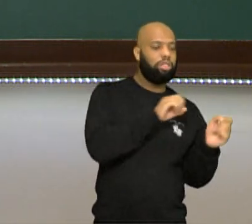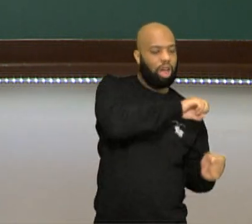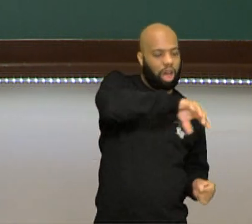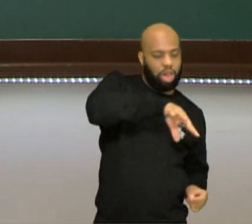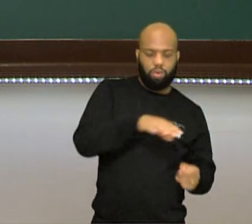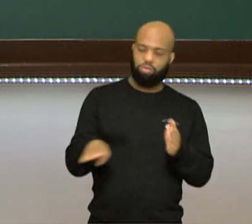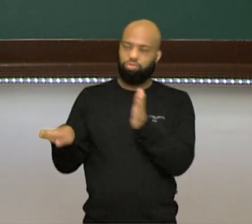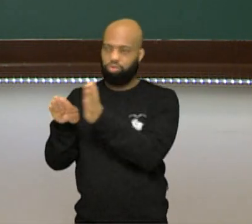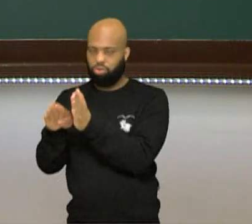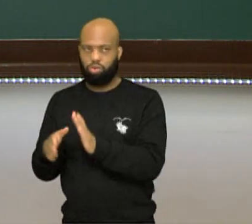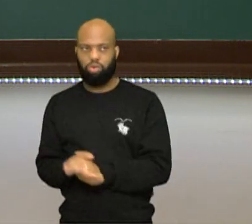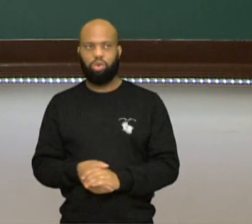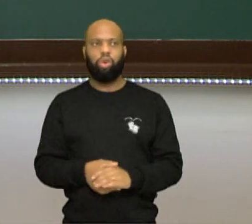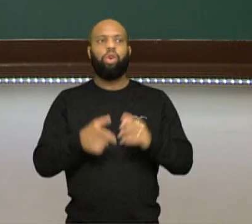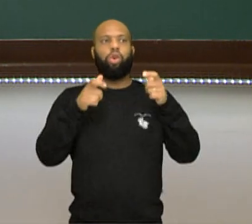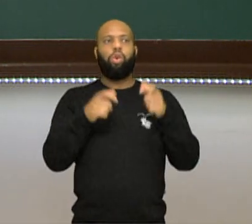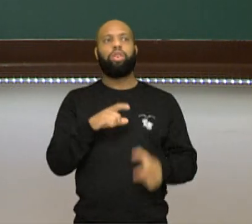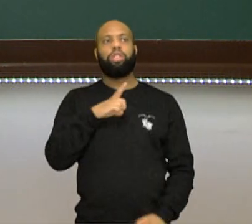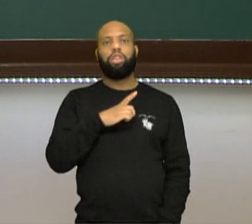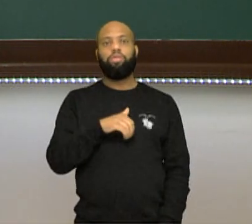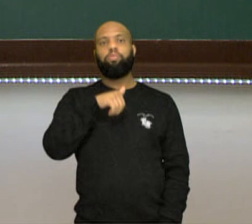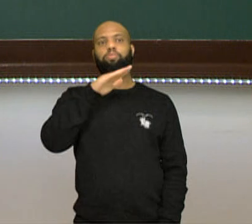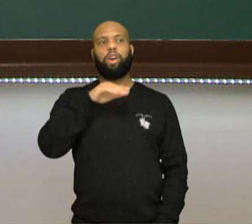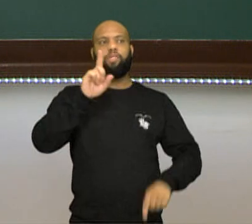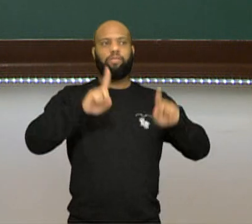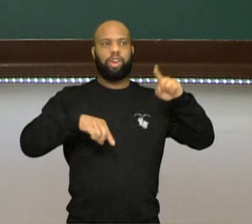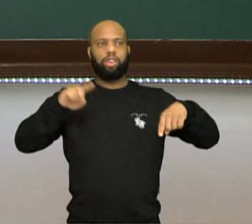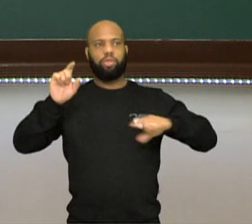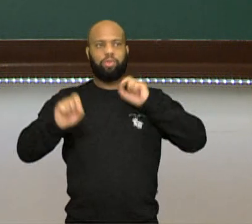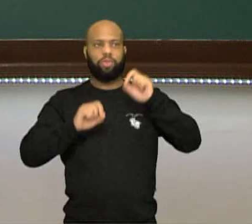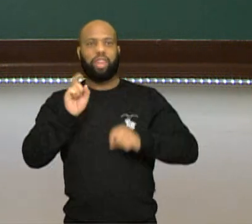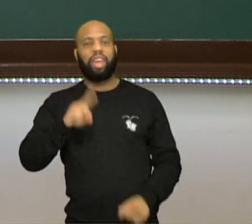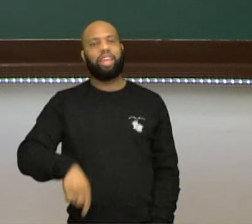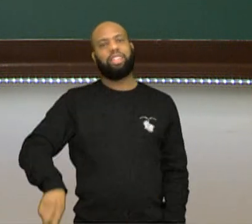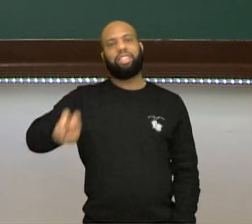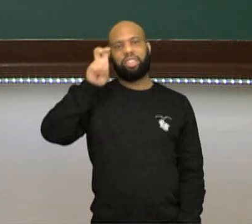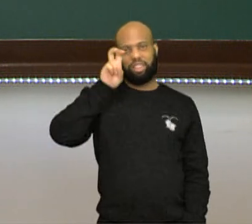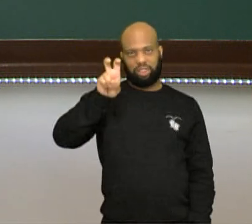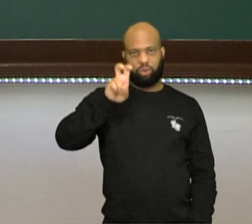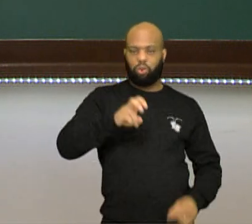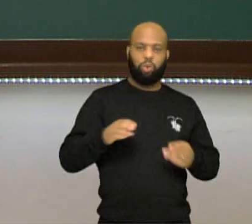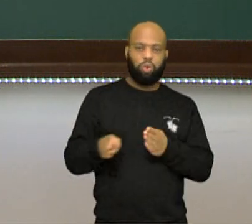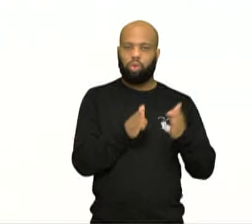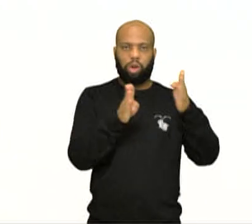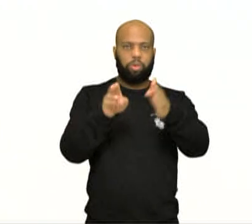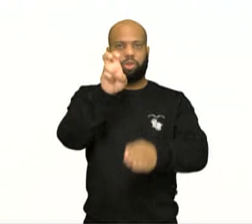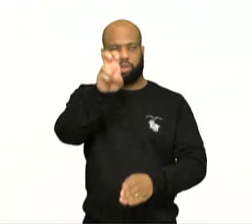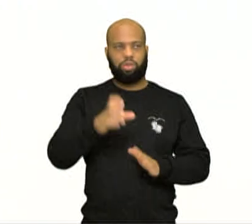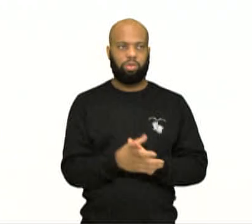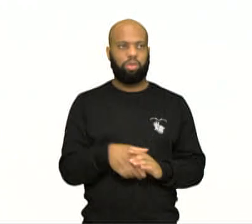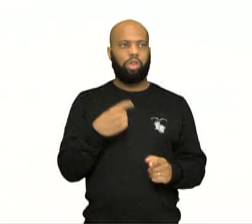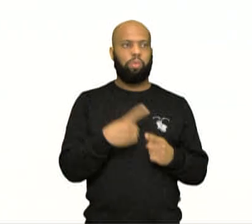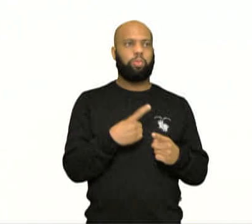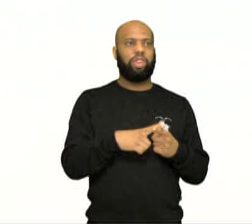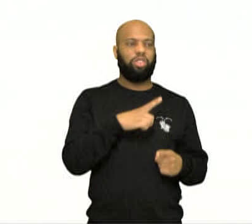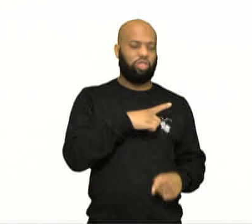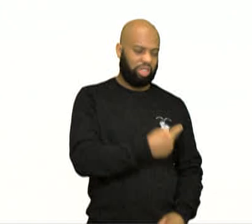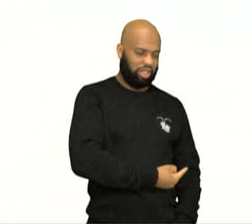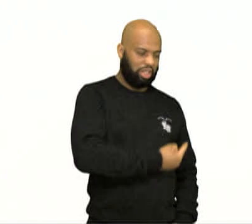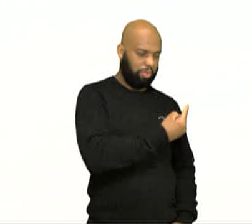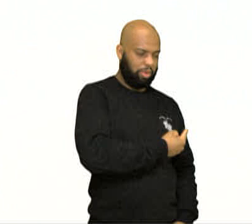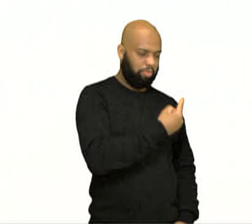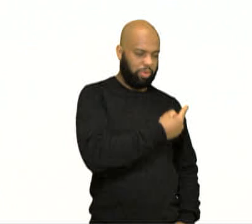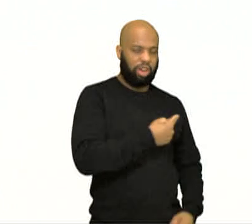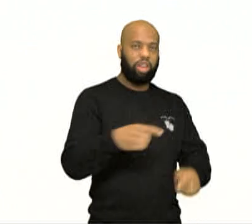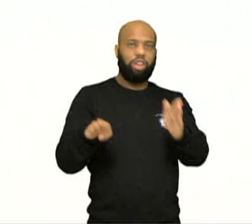observar aqui, ó, onde teve maior variação é a trajetória 5, né? Você saiu aqui da primeira superfície e foi